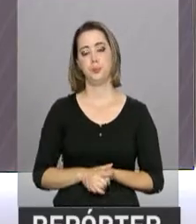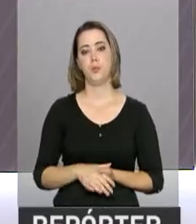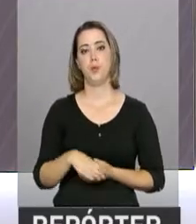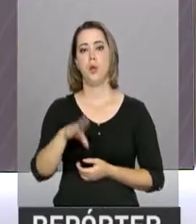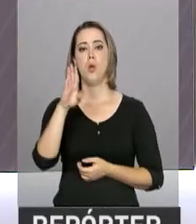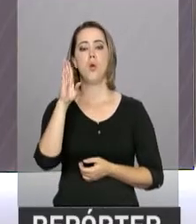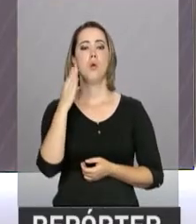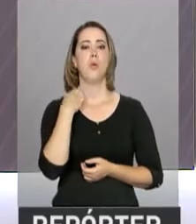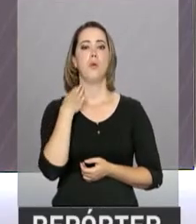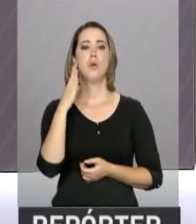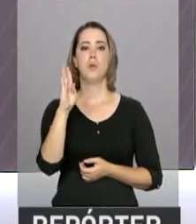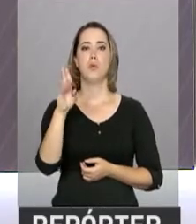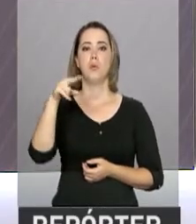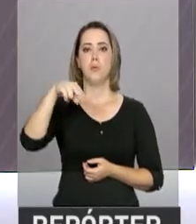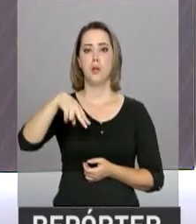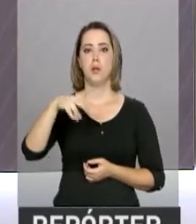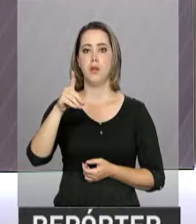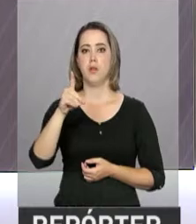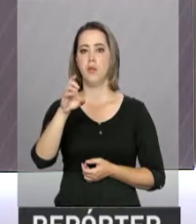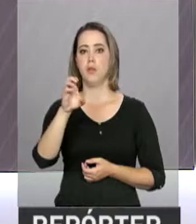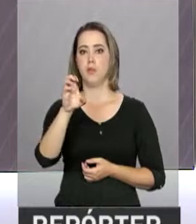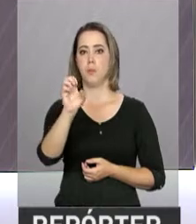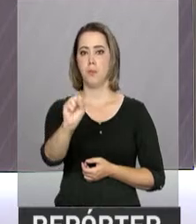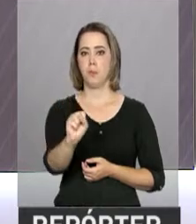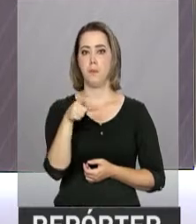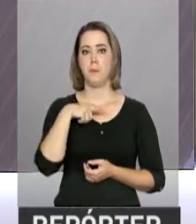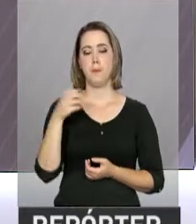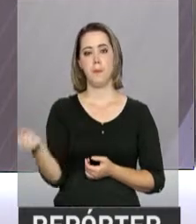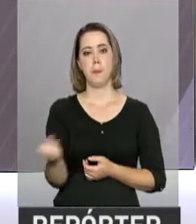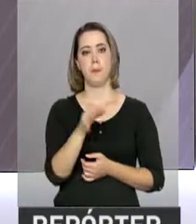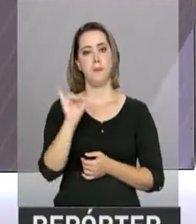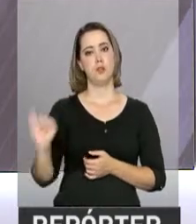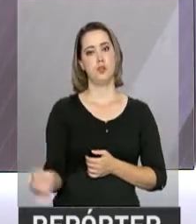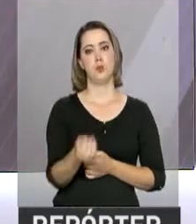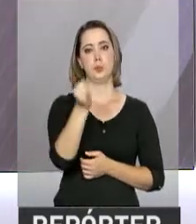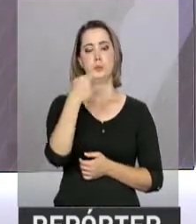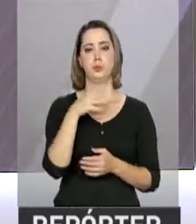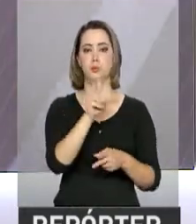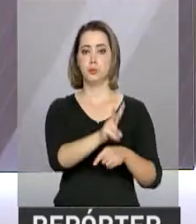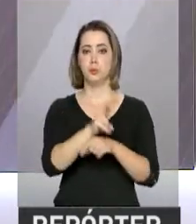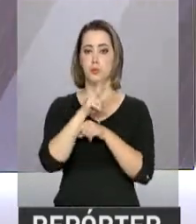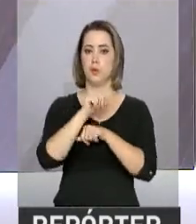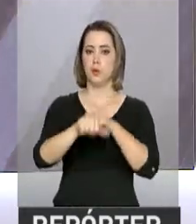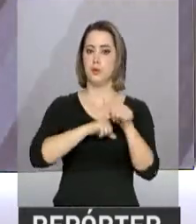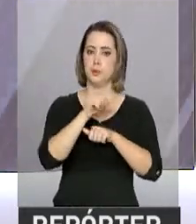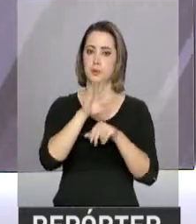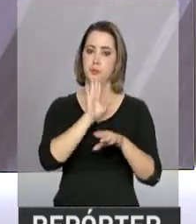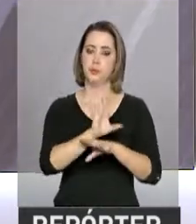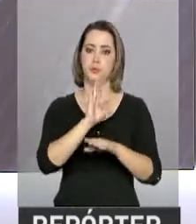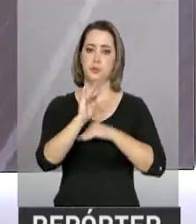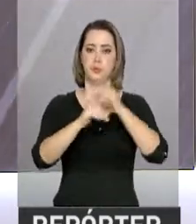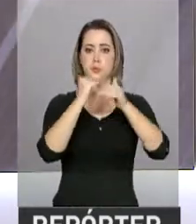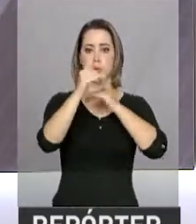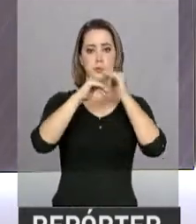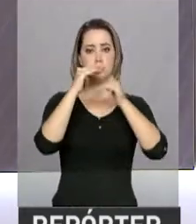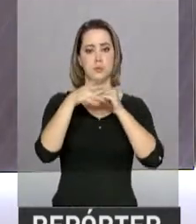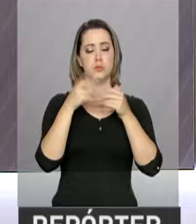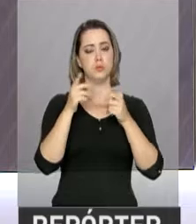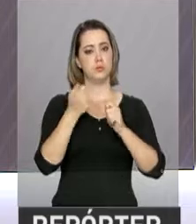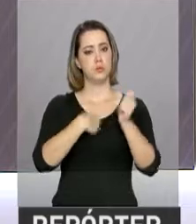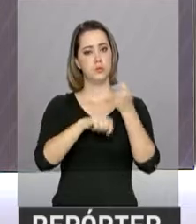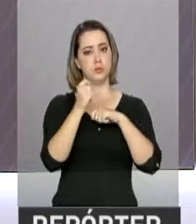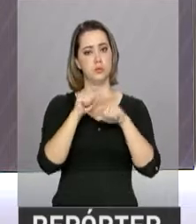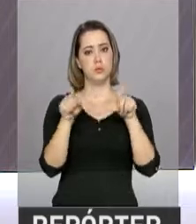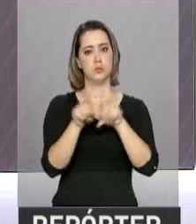bnds terá uma nova política de juros para os empréstimos as mudanças vão contribuir para o crescimento sustentado da economia